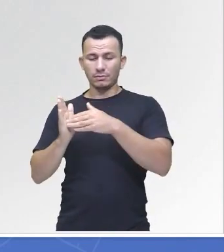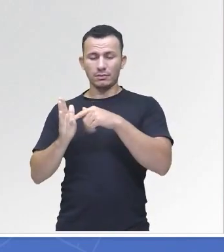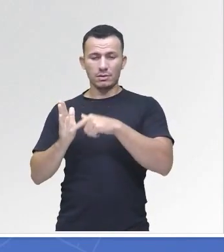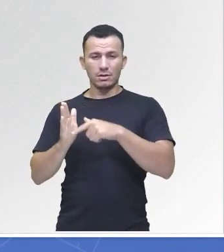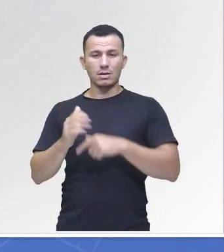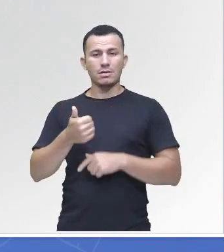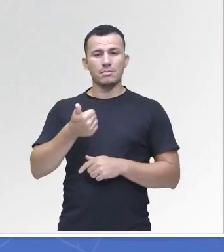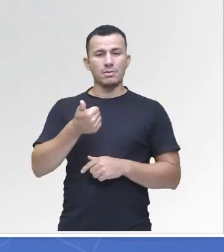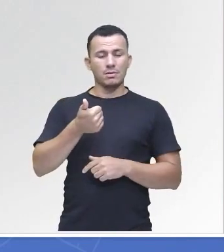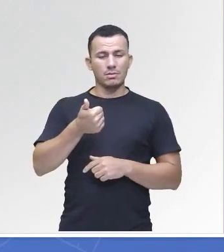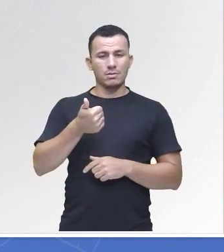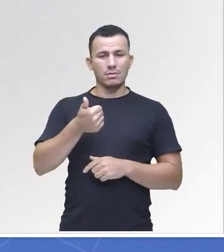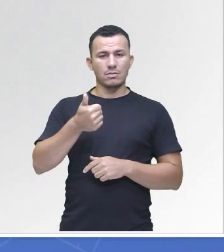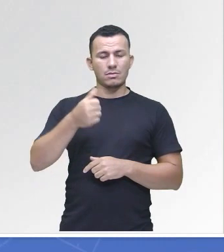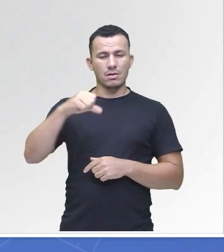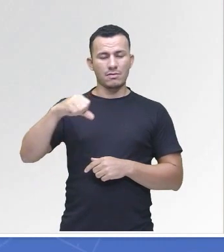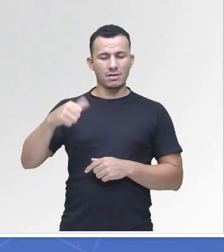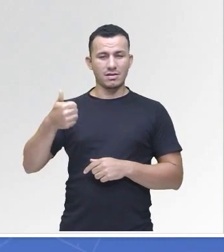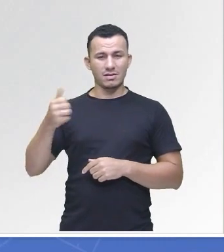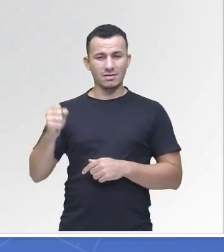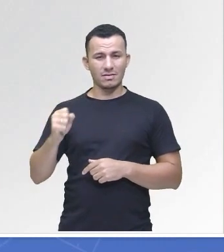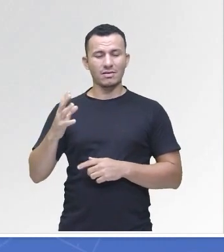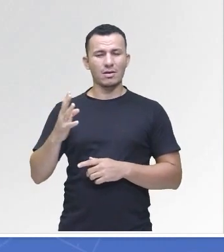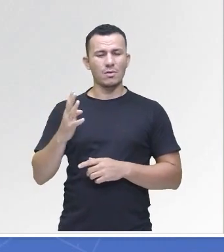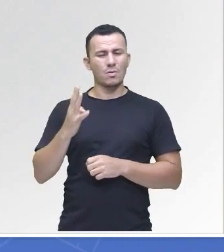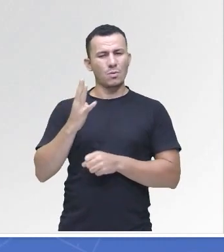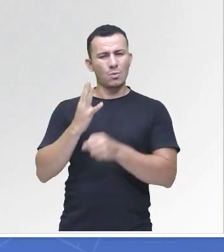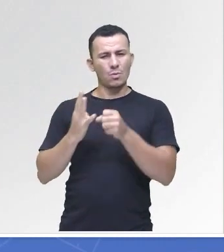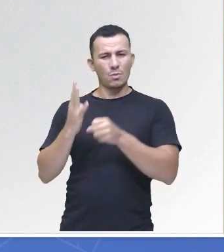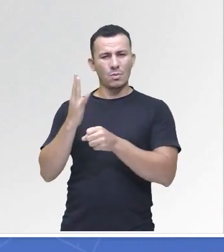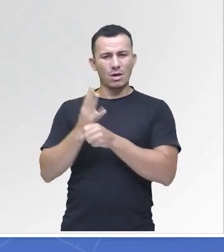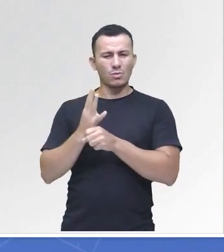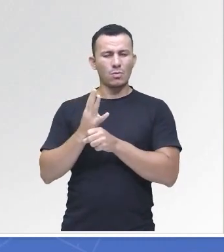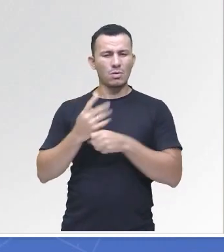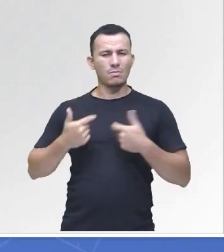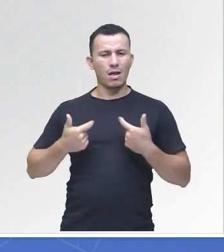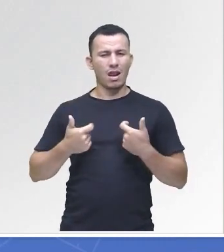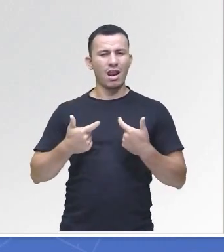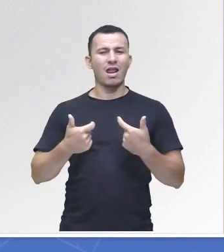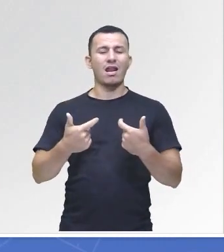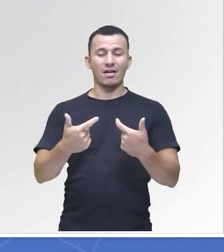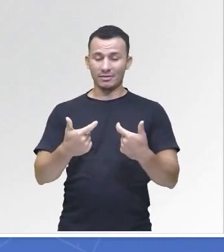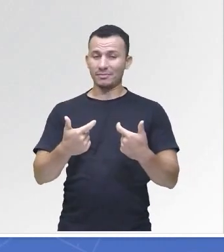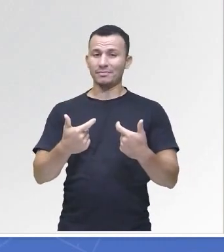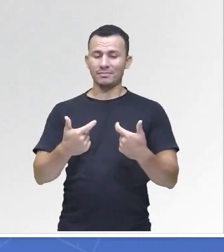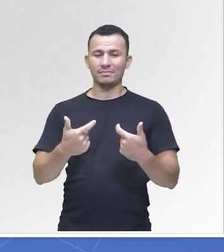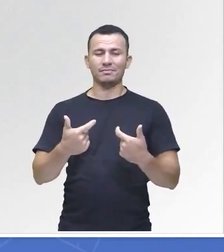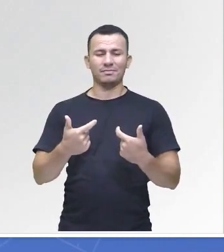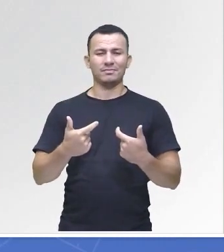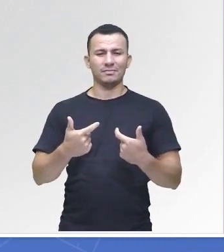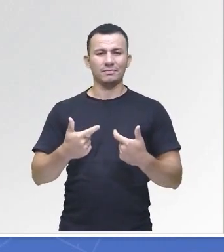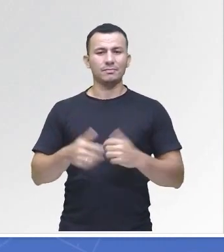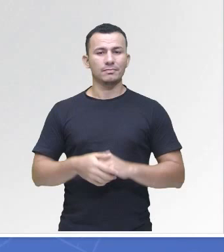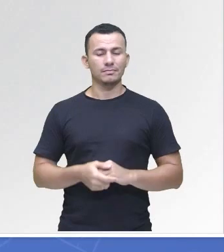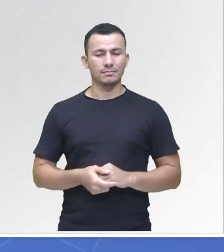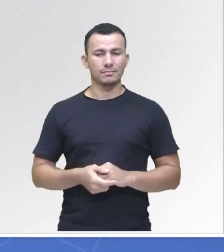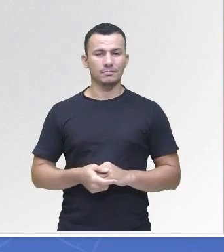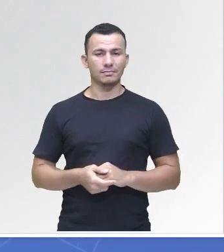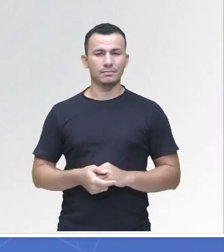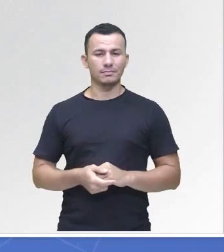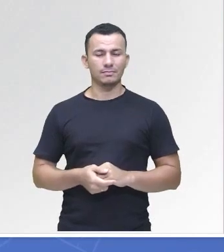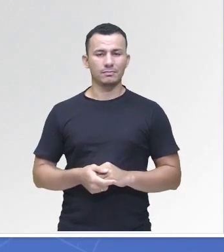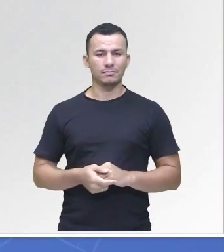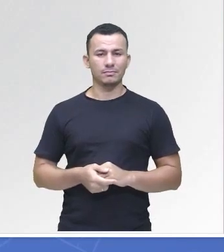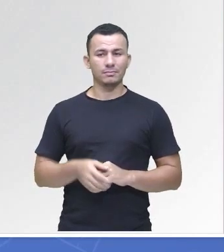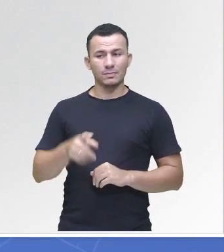justamente 1918 mesmo. Então são 4 anos de conflito aí, de guerra, que eles imaginaram,